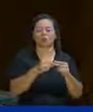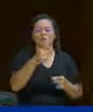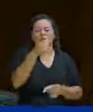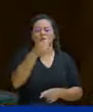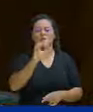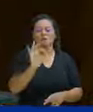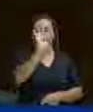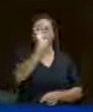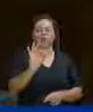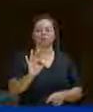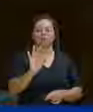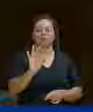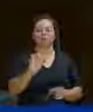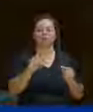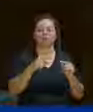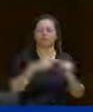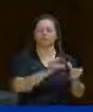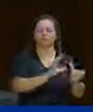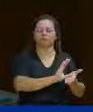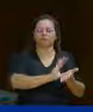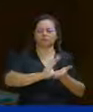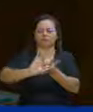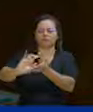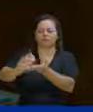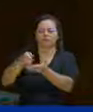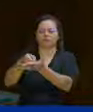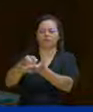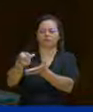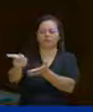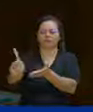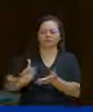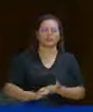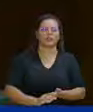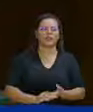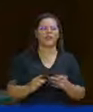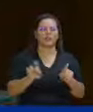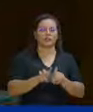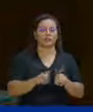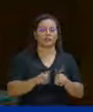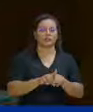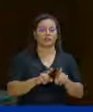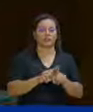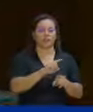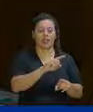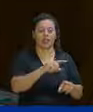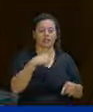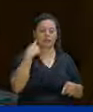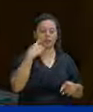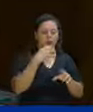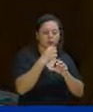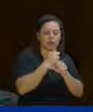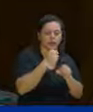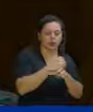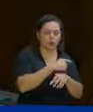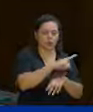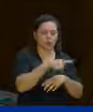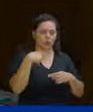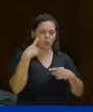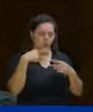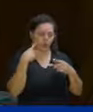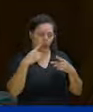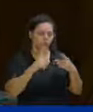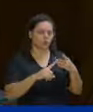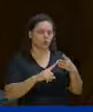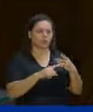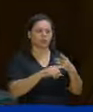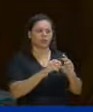fundo partidário como limite para a fixação de honorários contábeis e advocatícios e determinou